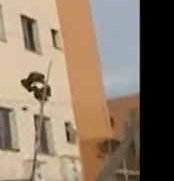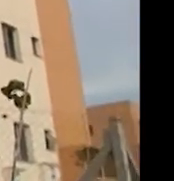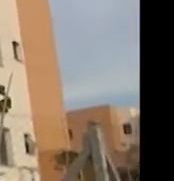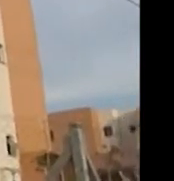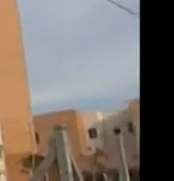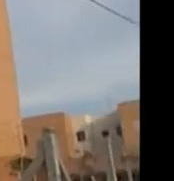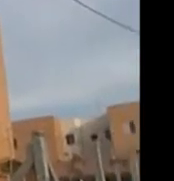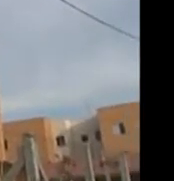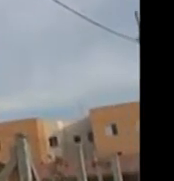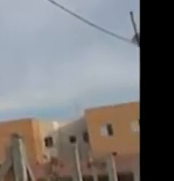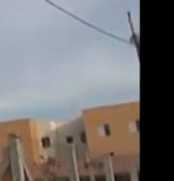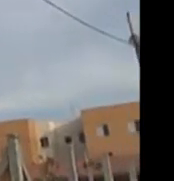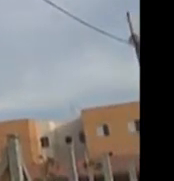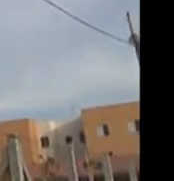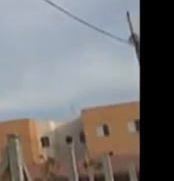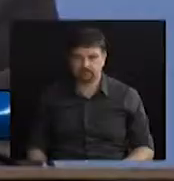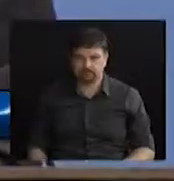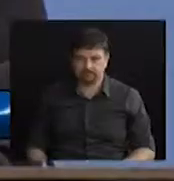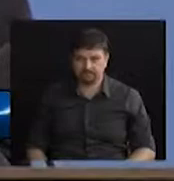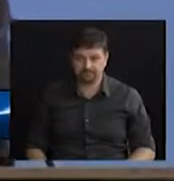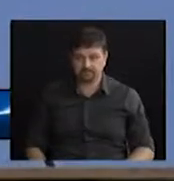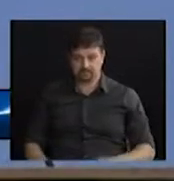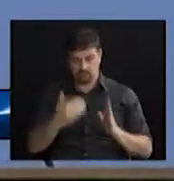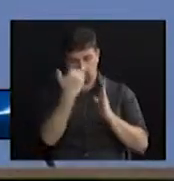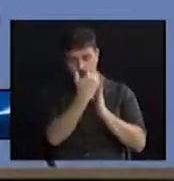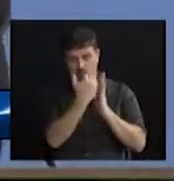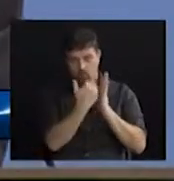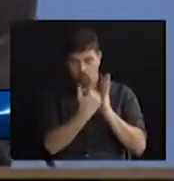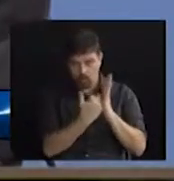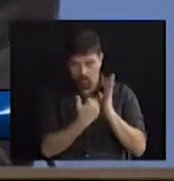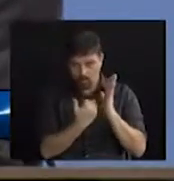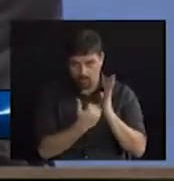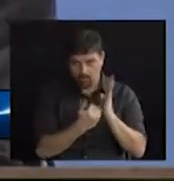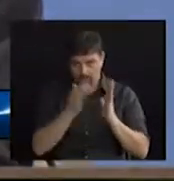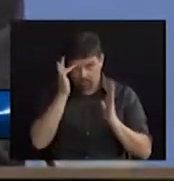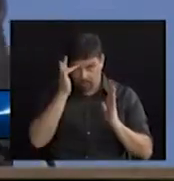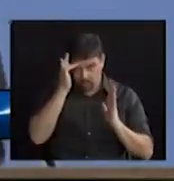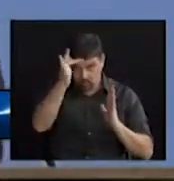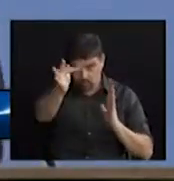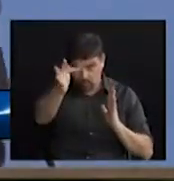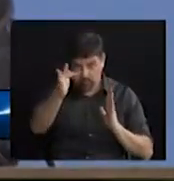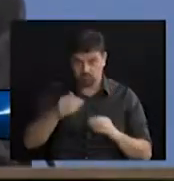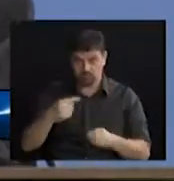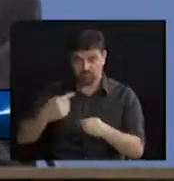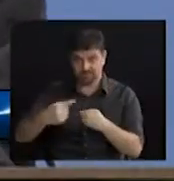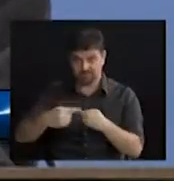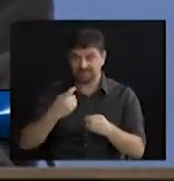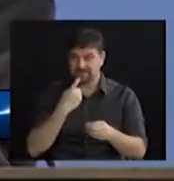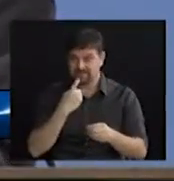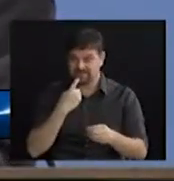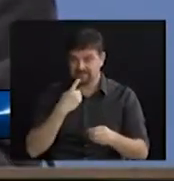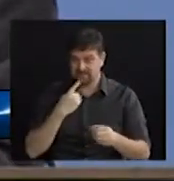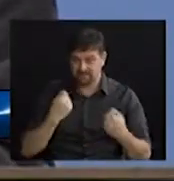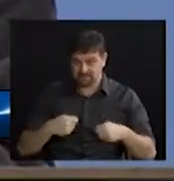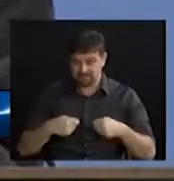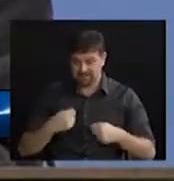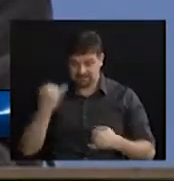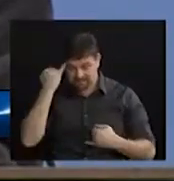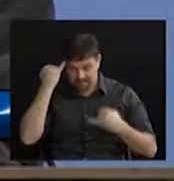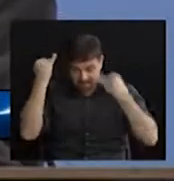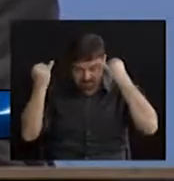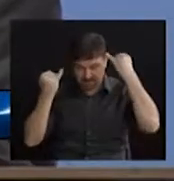popular seja revisto em Campinas. O plano diretor deve focar sua atenção nisso. É preciso pensar em